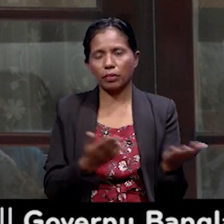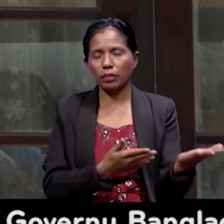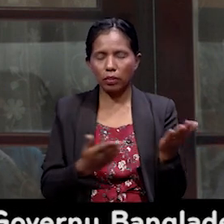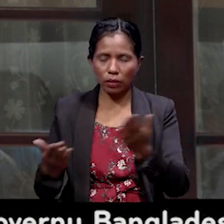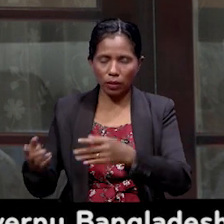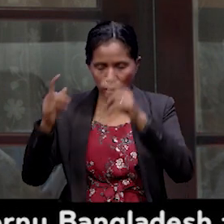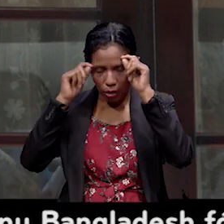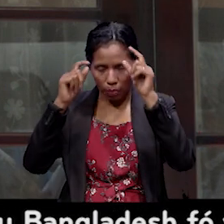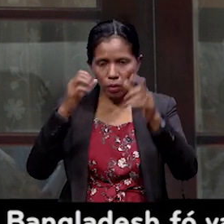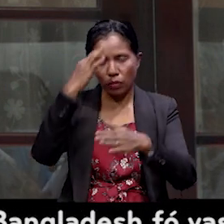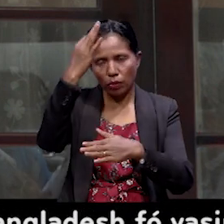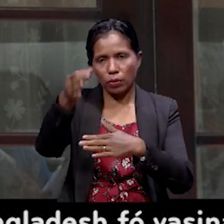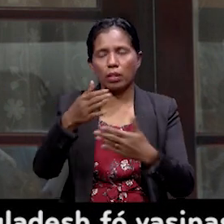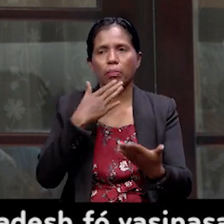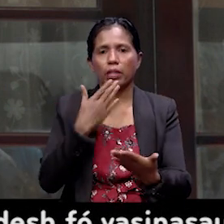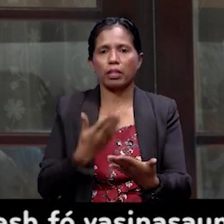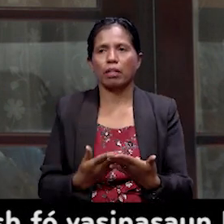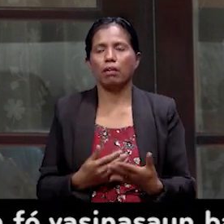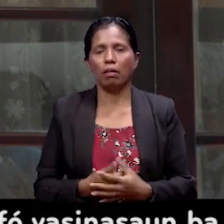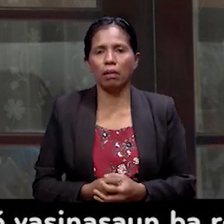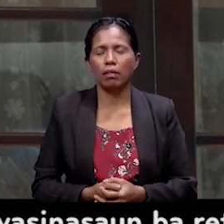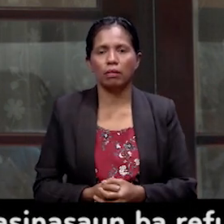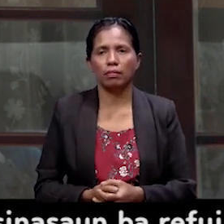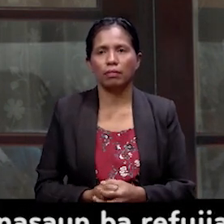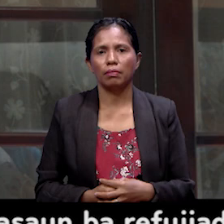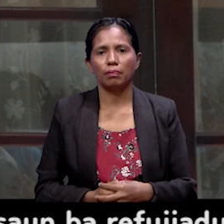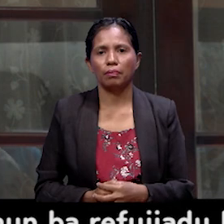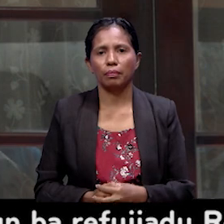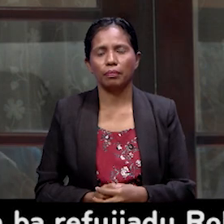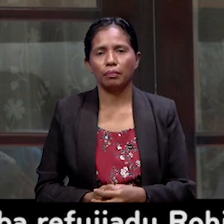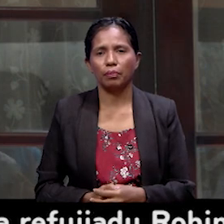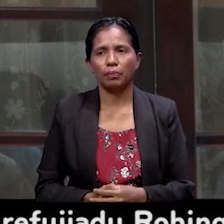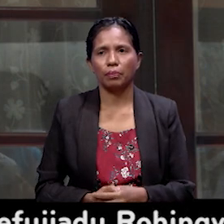Timor para o futuro e de dia clio. Leopoldina de Carvalho, Ferre Soares, GMN.